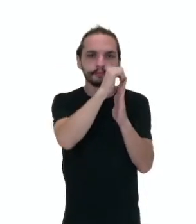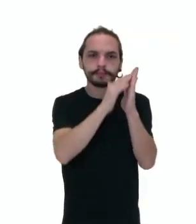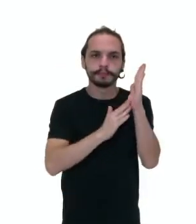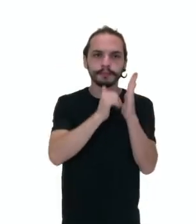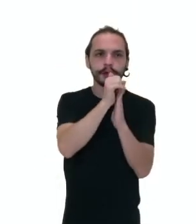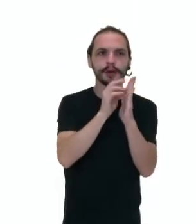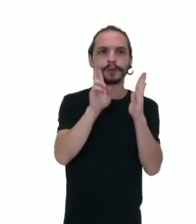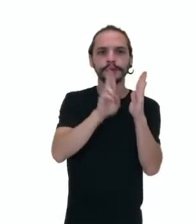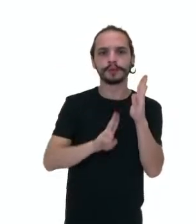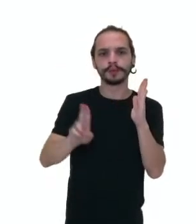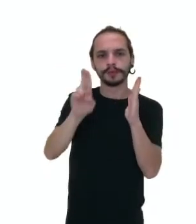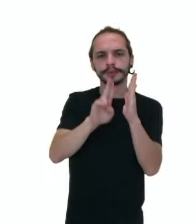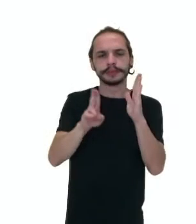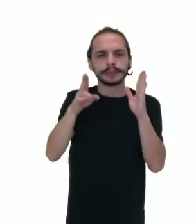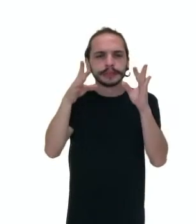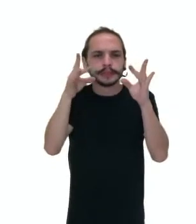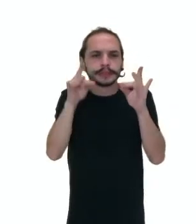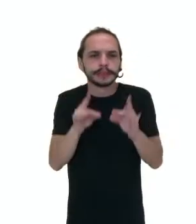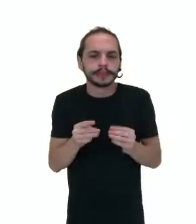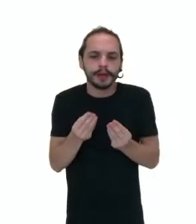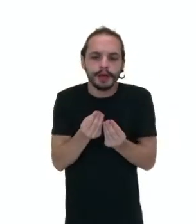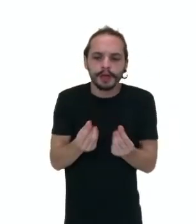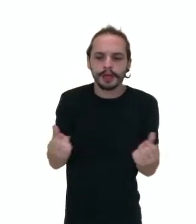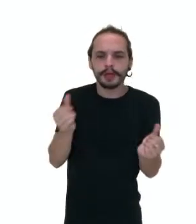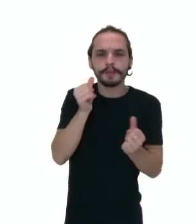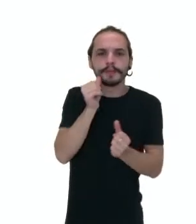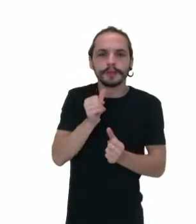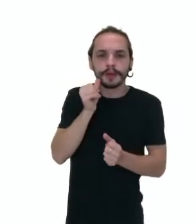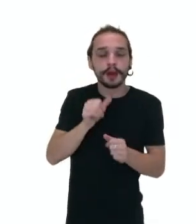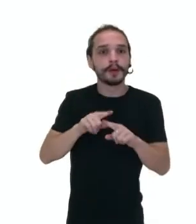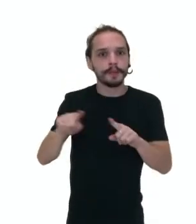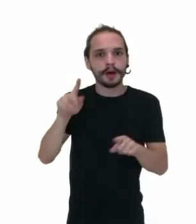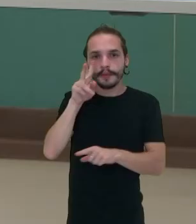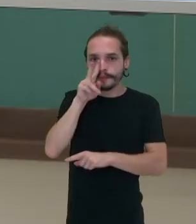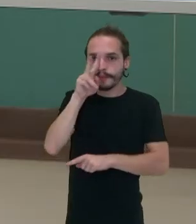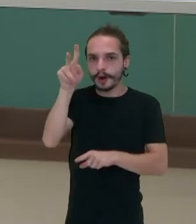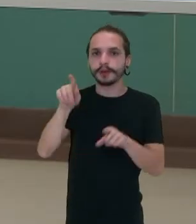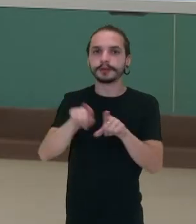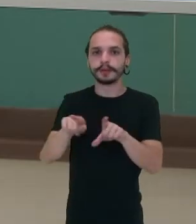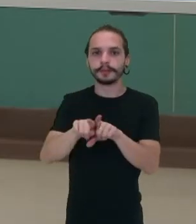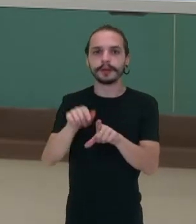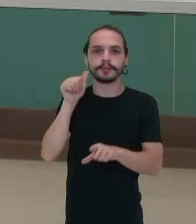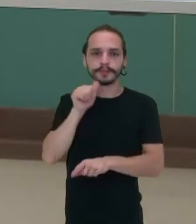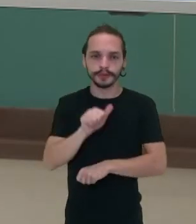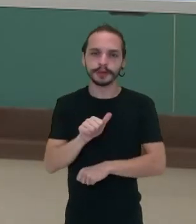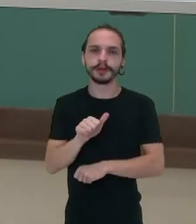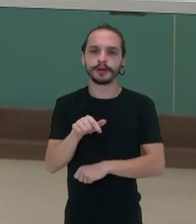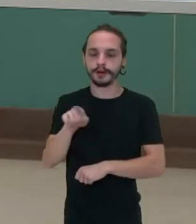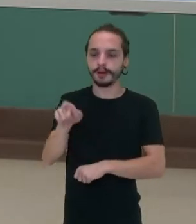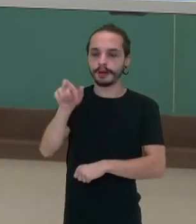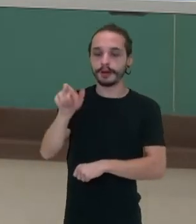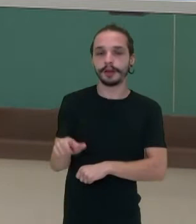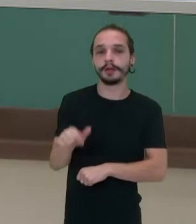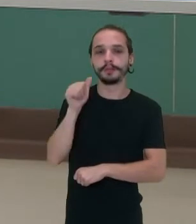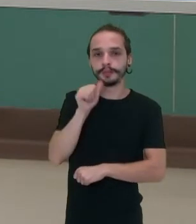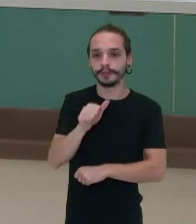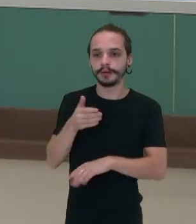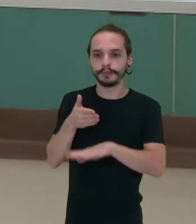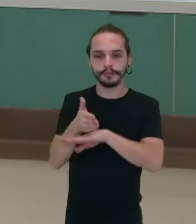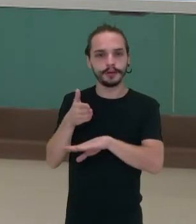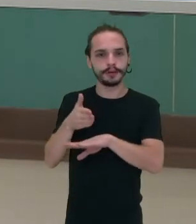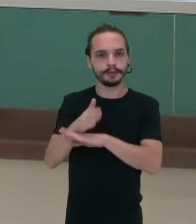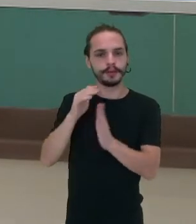o lado delicado da mulher, mas a força da mulher. E ela foi uma mulher que participou exatamente do período barroco,